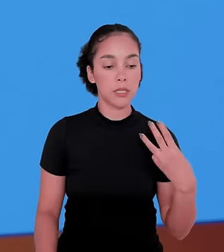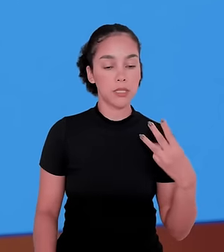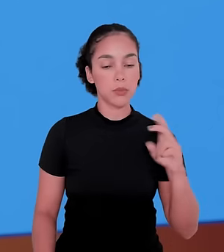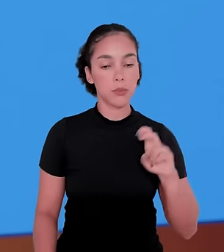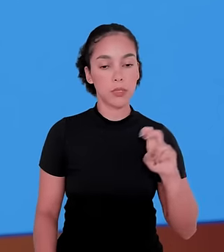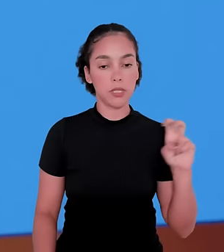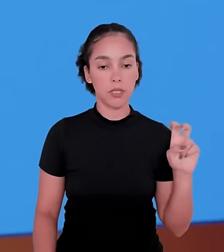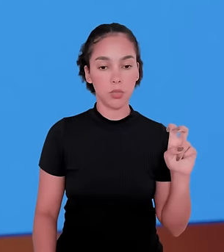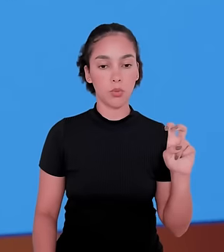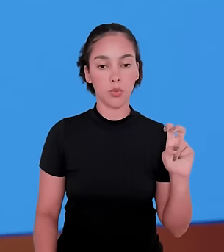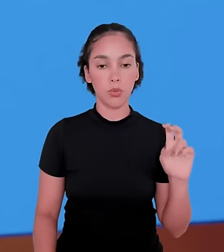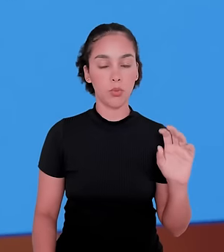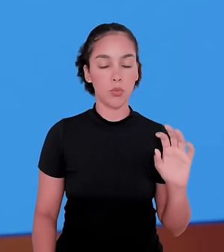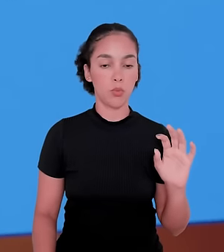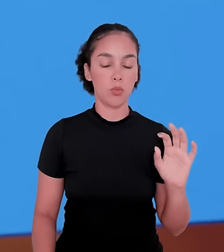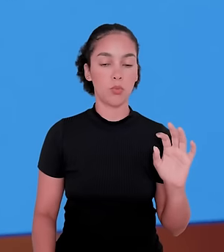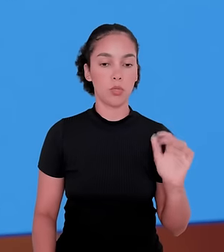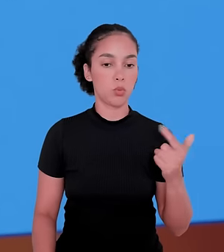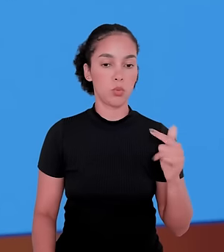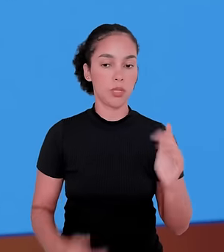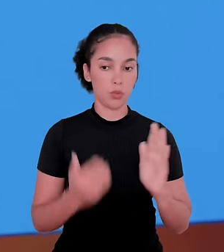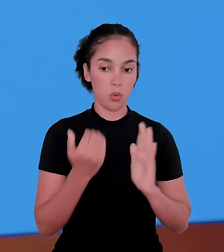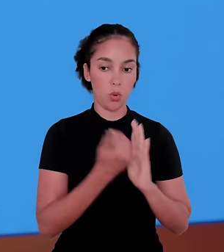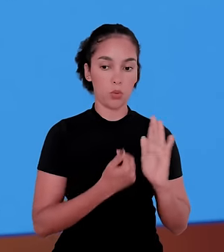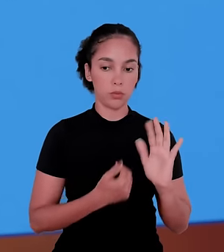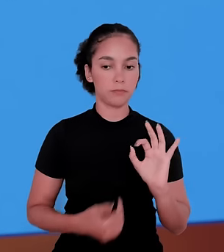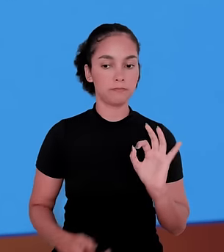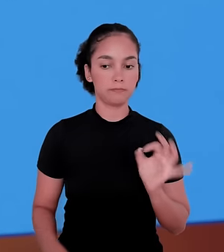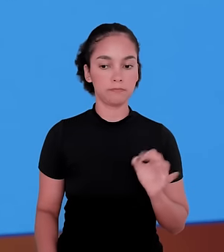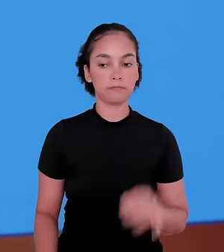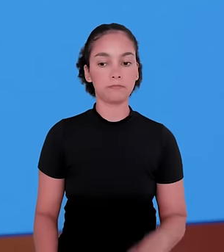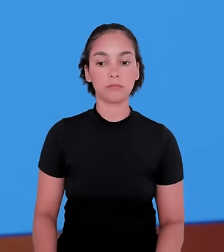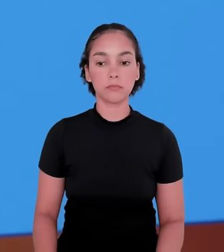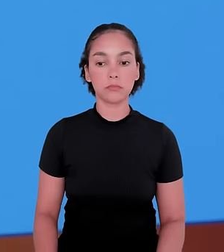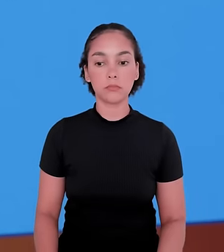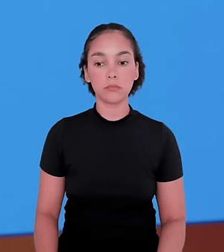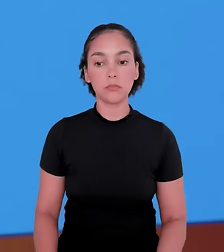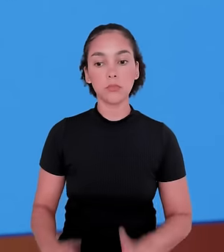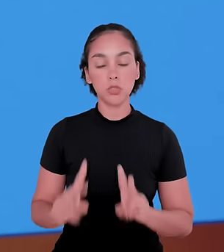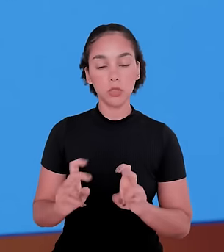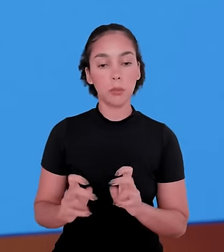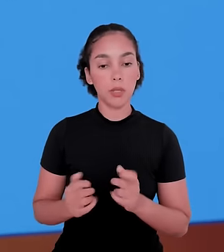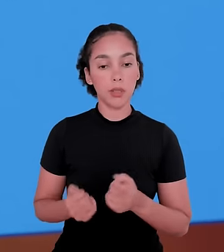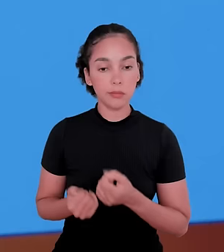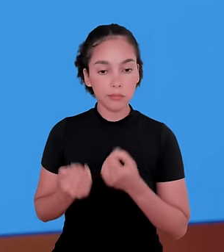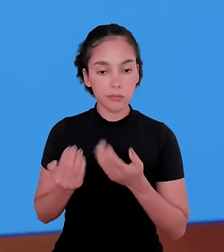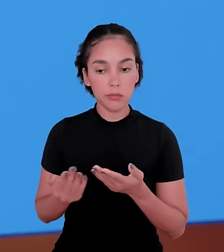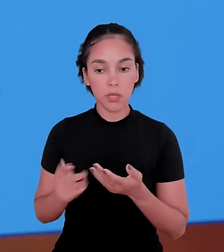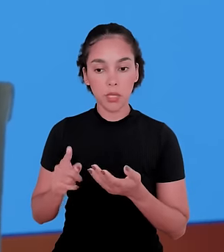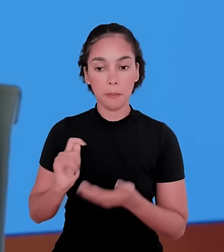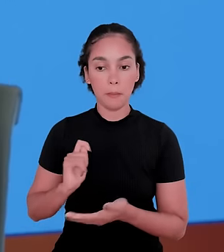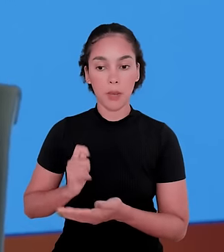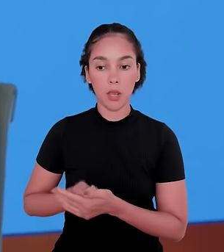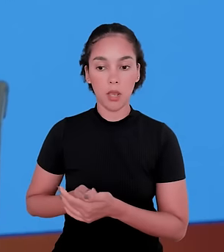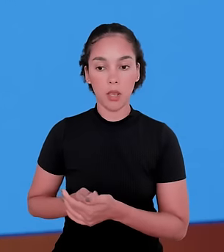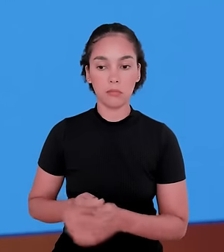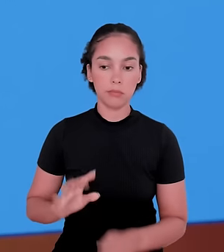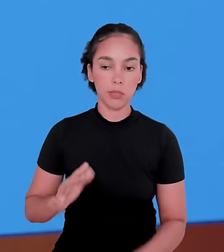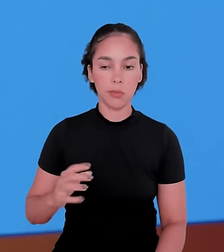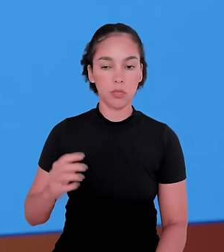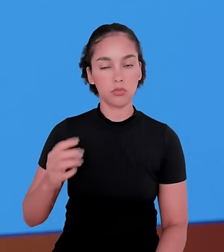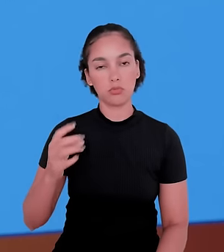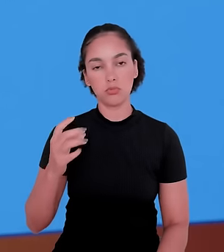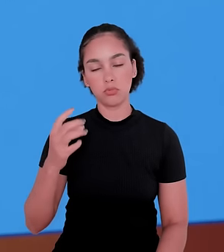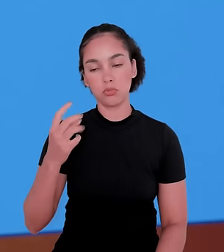a taxa cheia para o depósito tá E no caso da concessão você vai pagar cerca